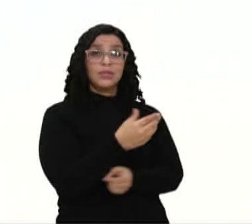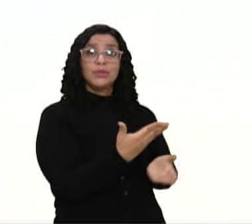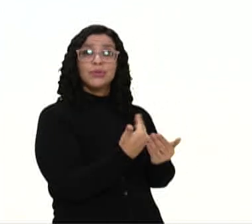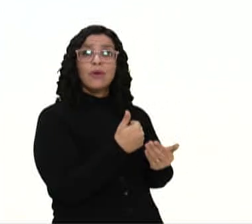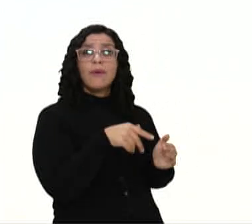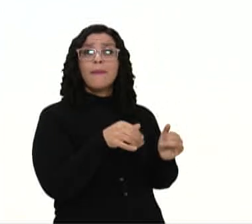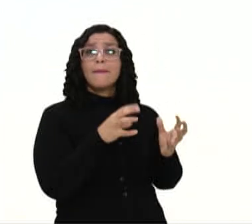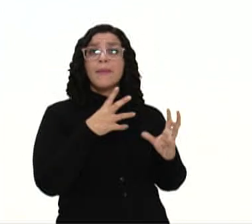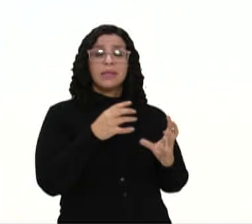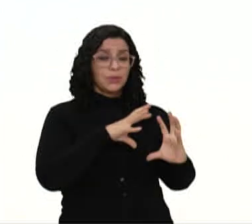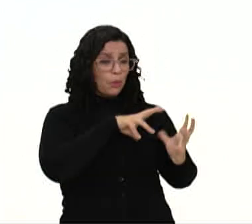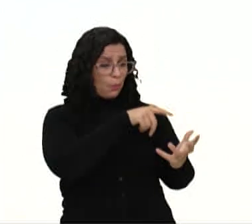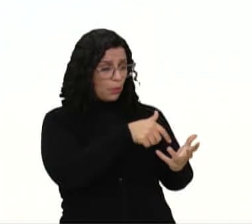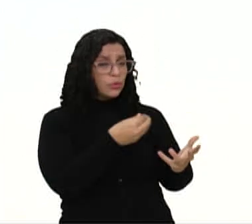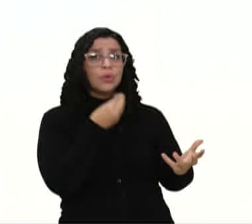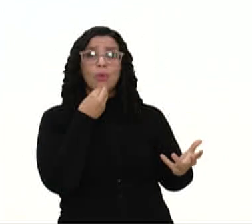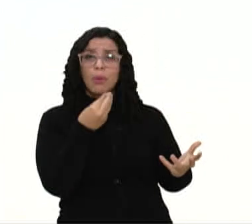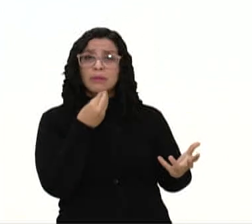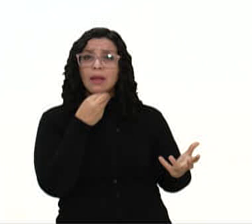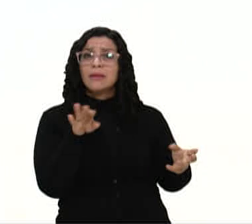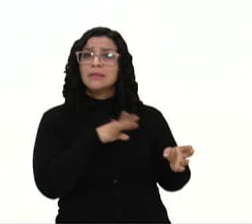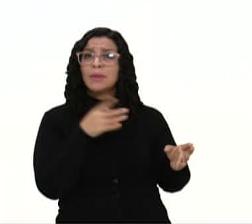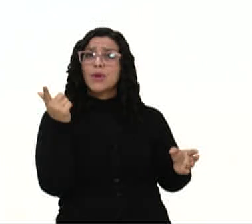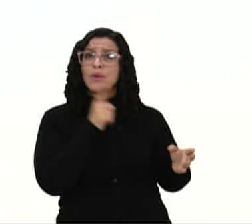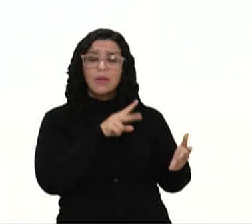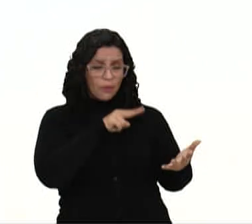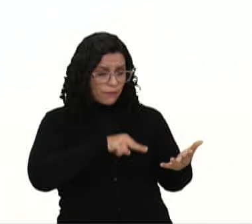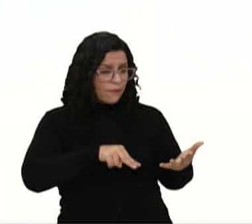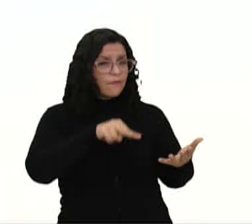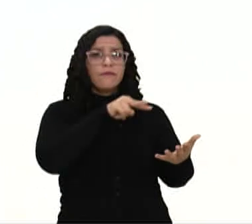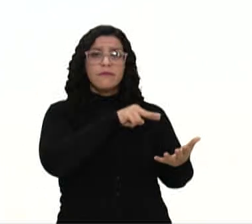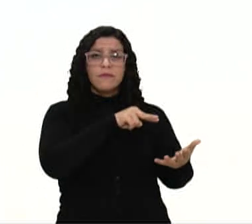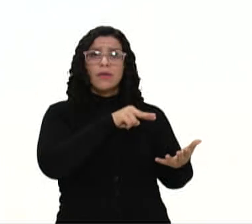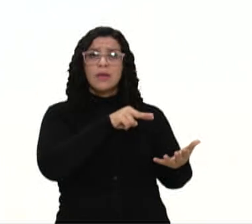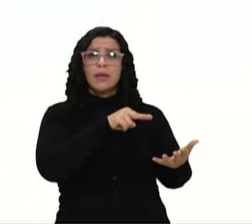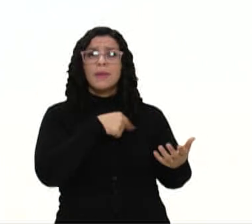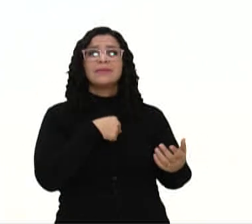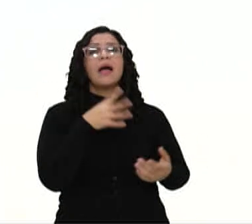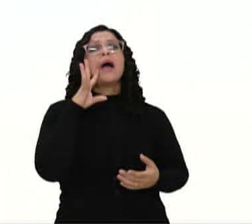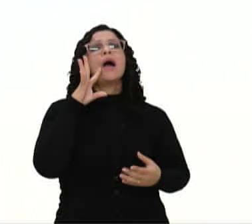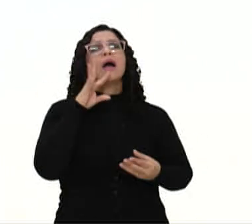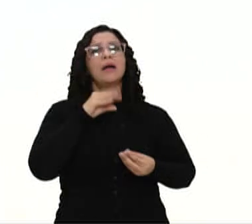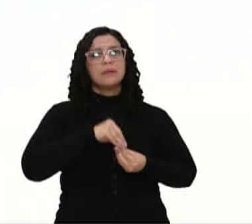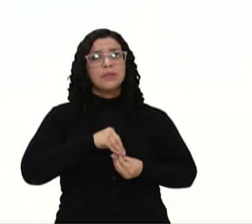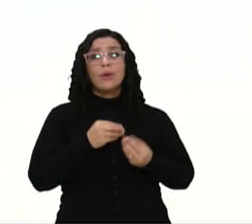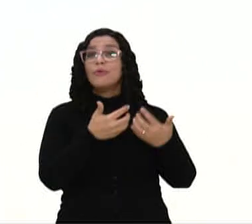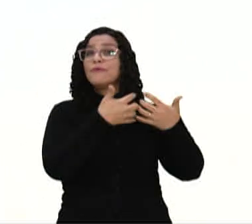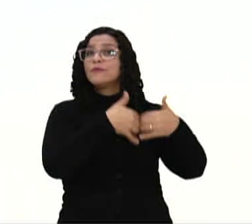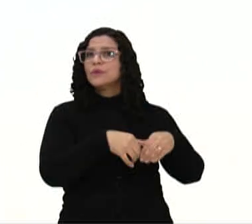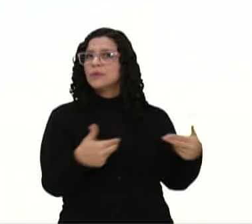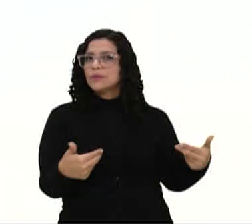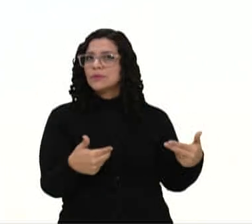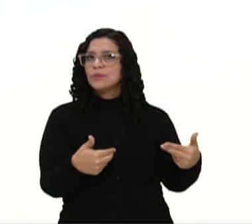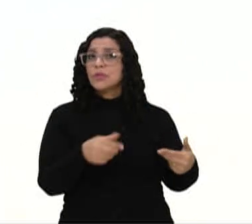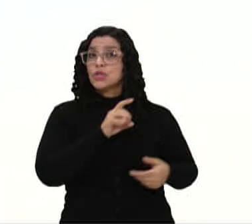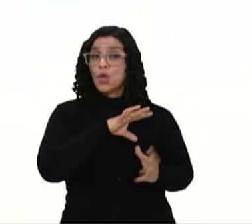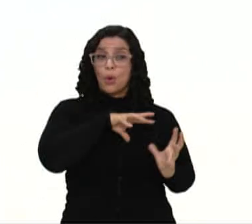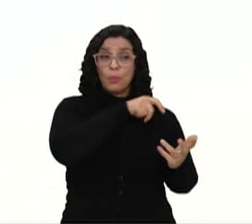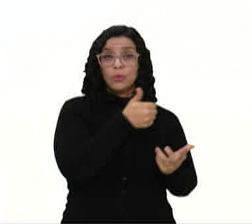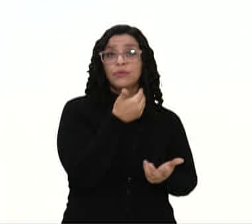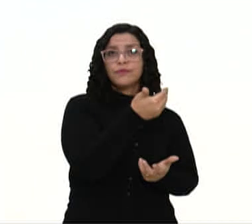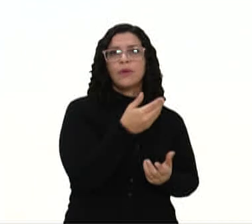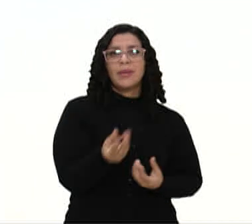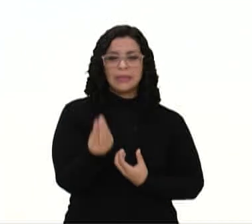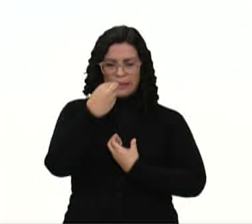jovem, só queres uma pequena oportunidade para poder olhar para ele e compreender como funciona, não só o mundo